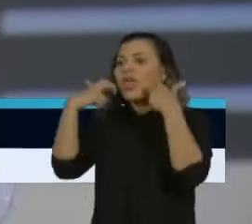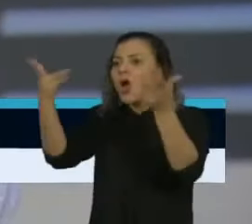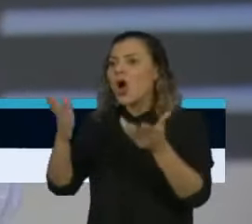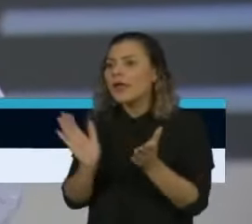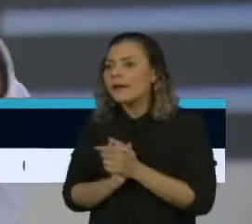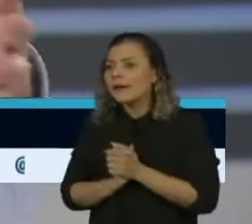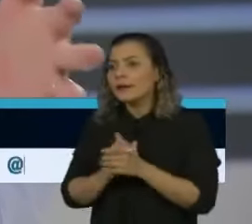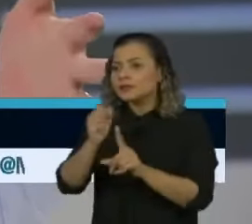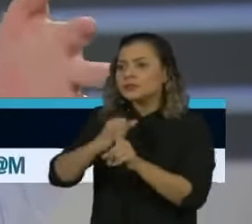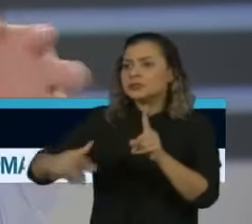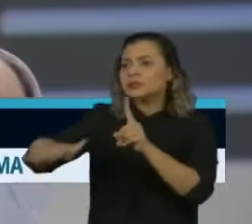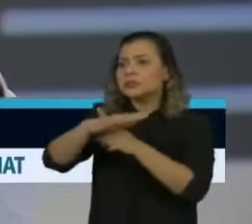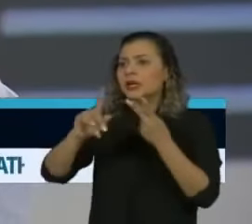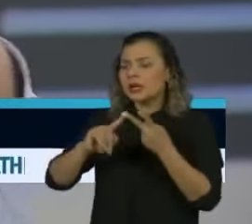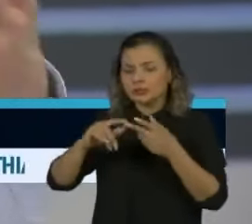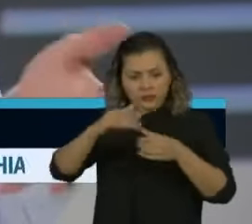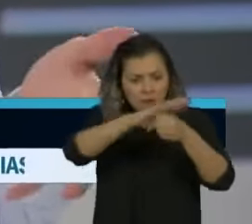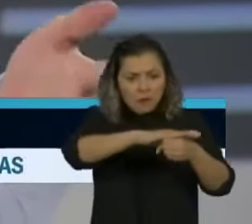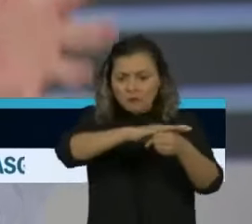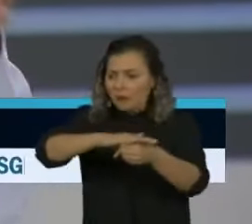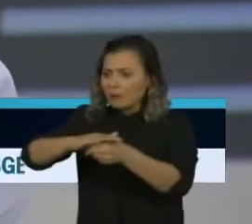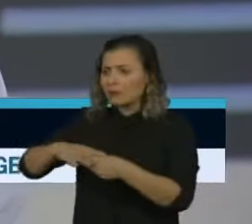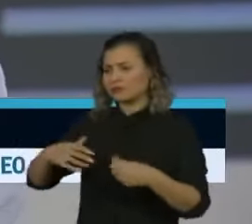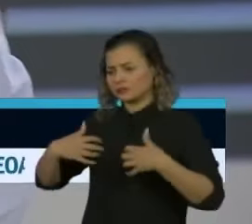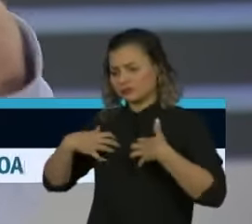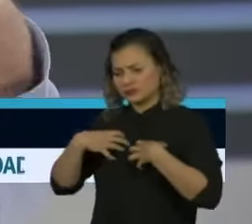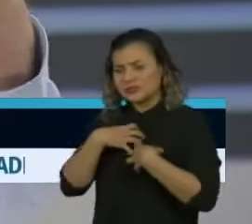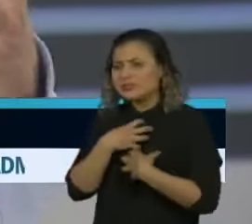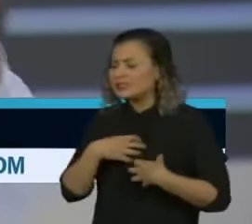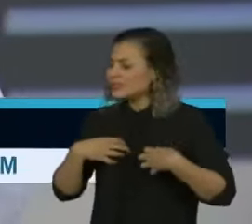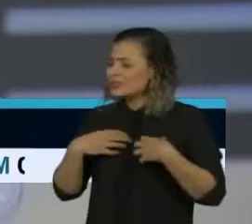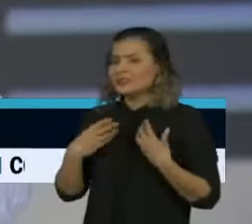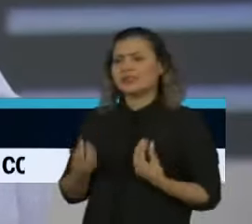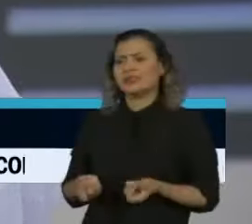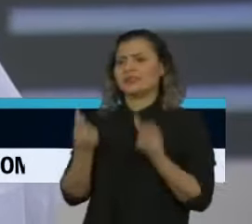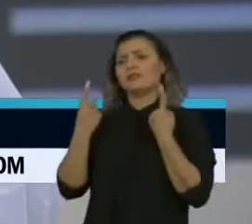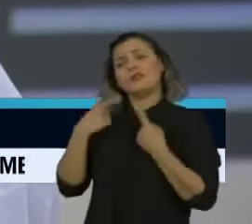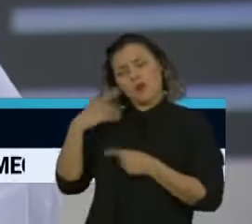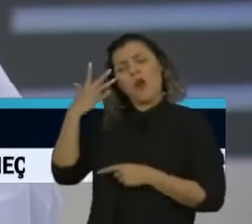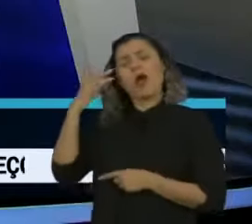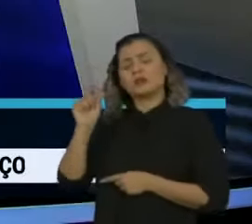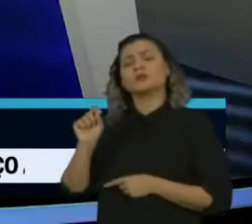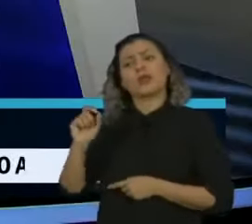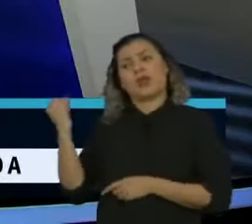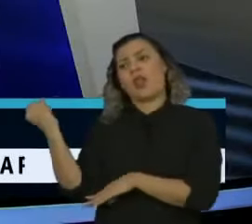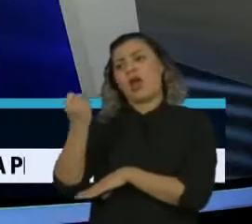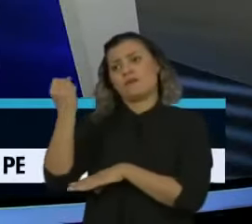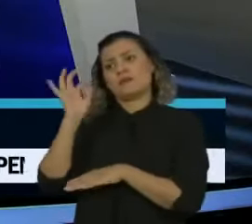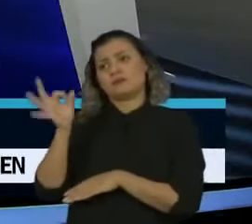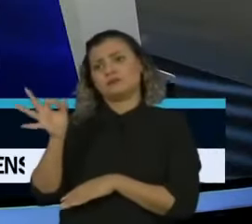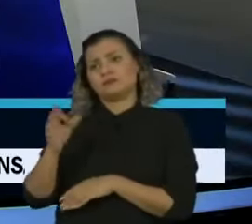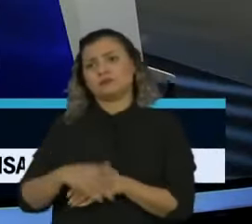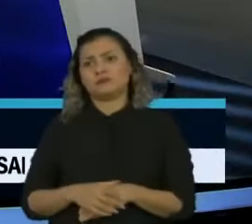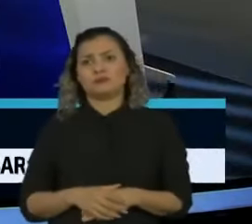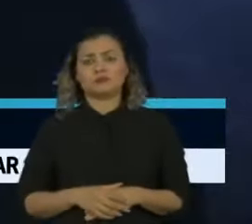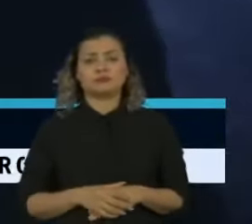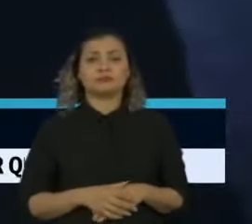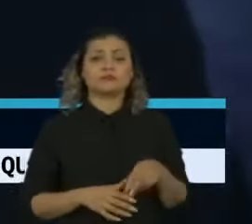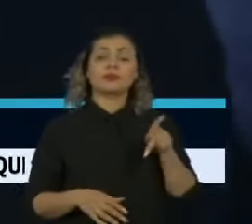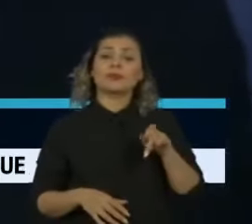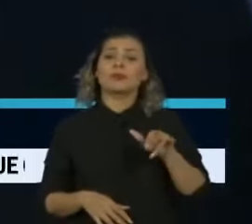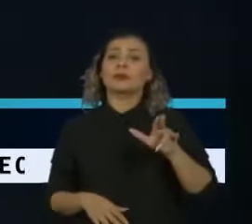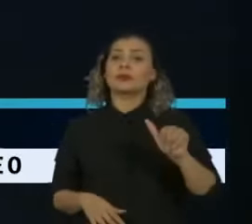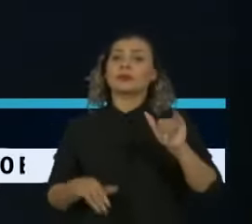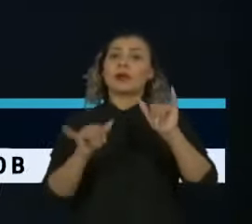grupos da sociedade que estão numa situação de dependência. Então, eu acho que isso é gravíssimo. Tá certo. E, Patrícia,